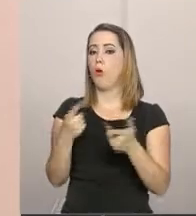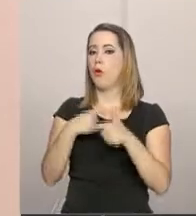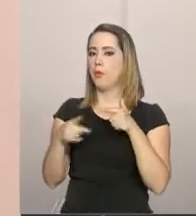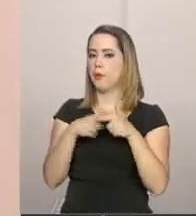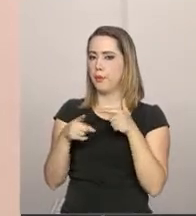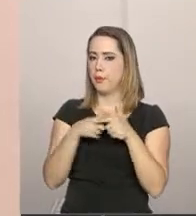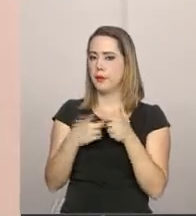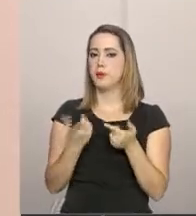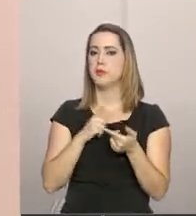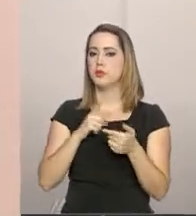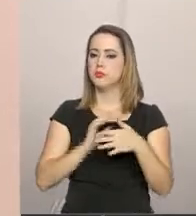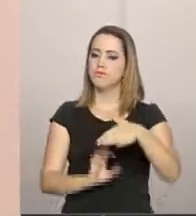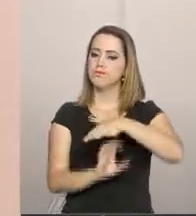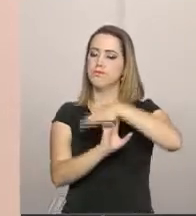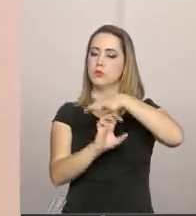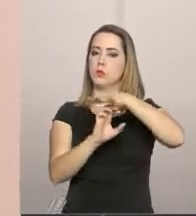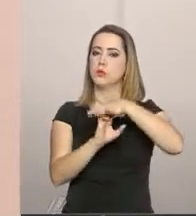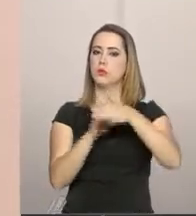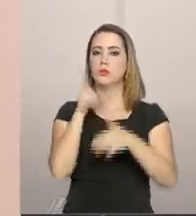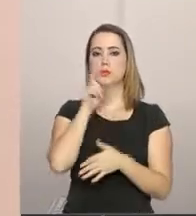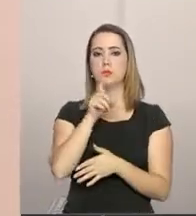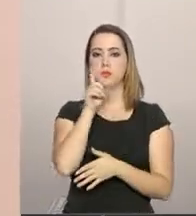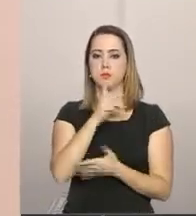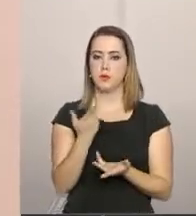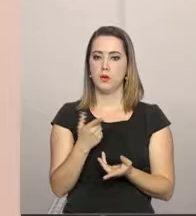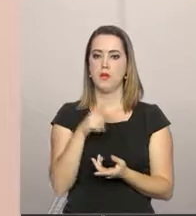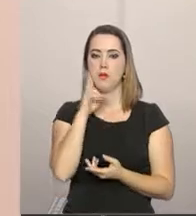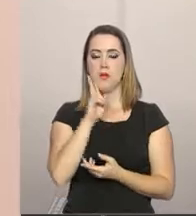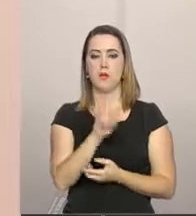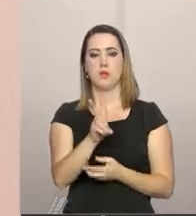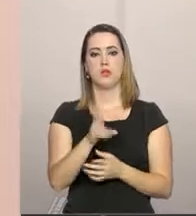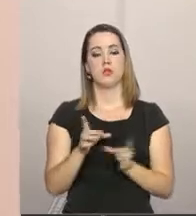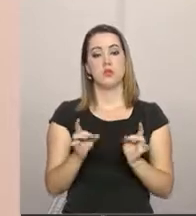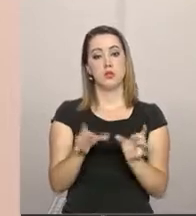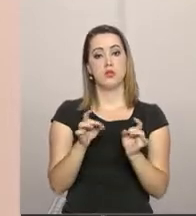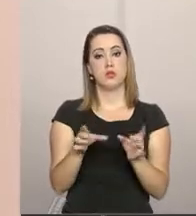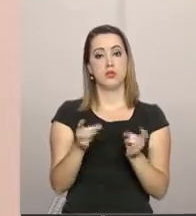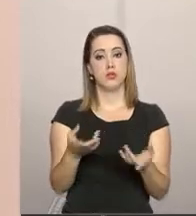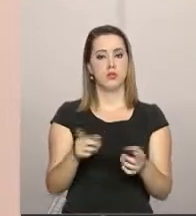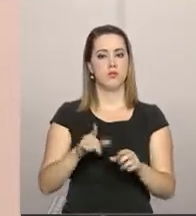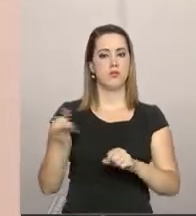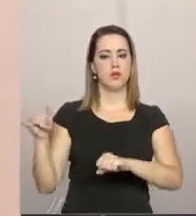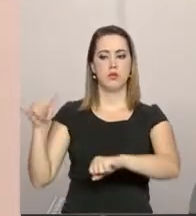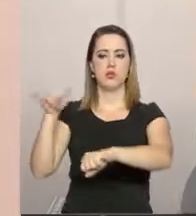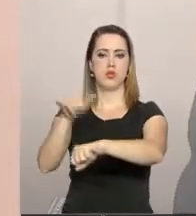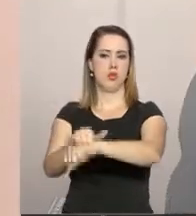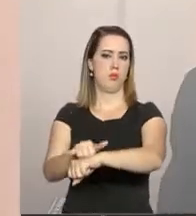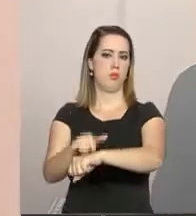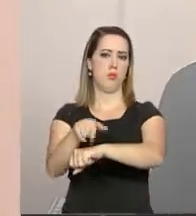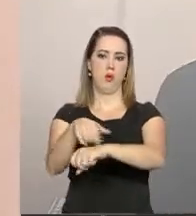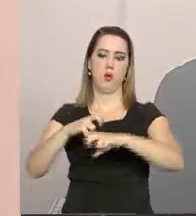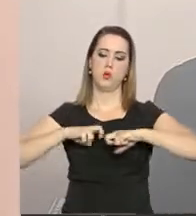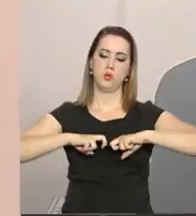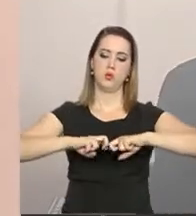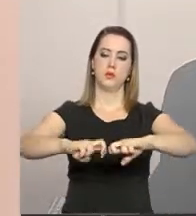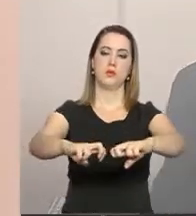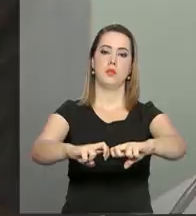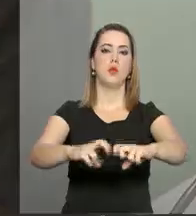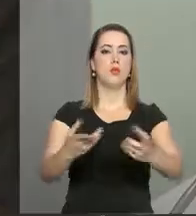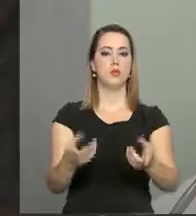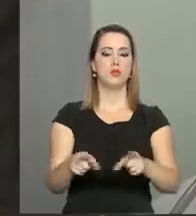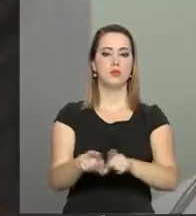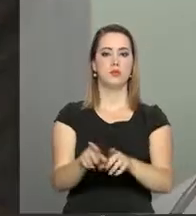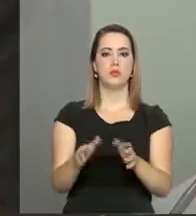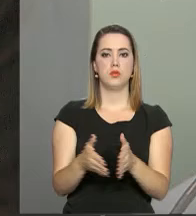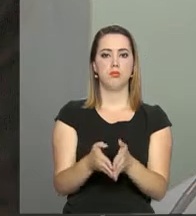americanas participando, né, dos leilões de infraestrutura, seja de aeroportos, de rodovias, ferrovias, etc.